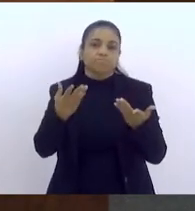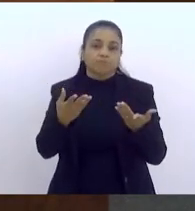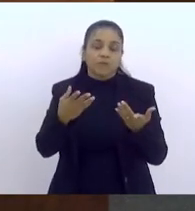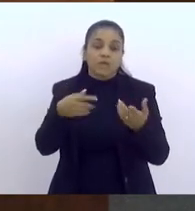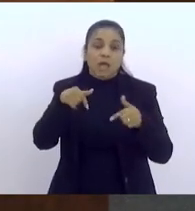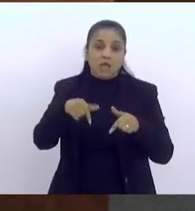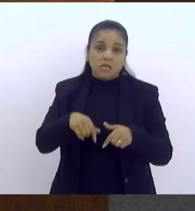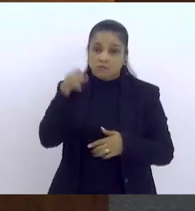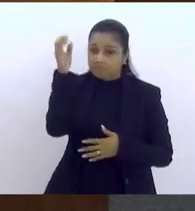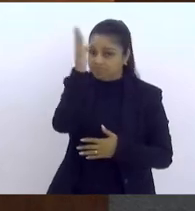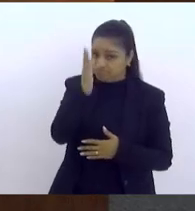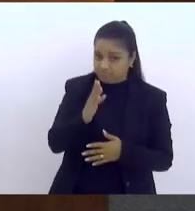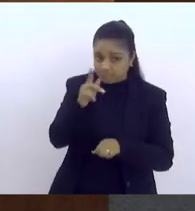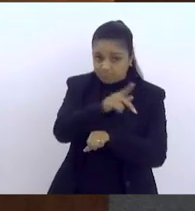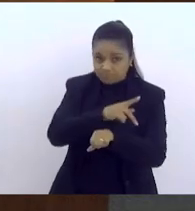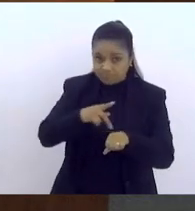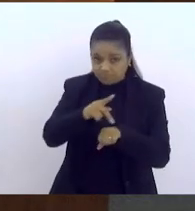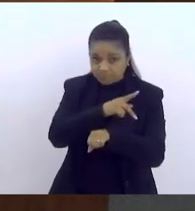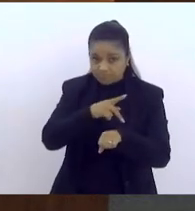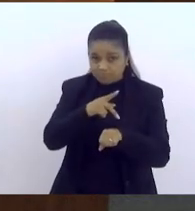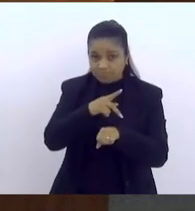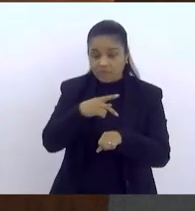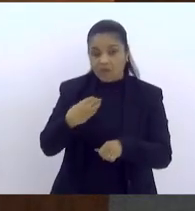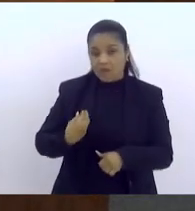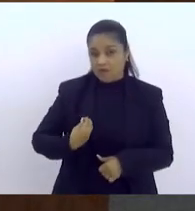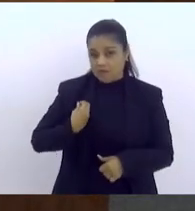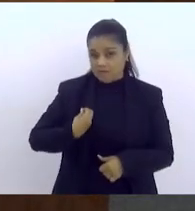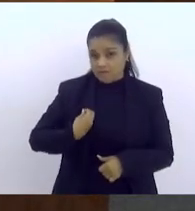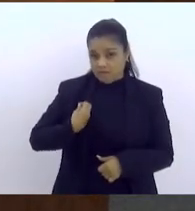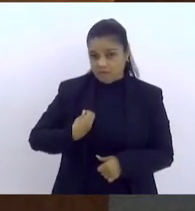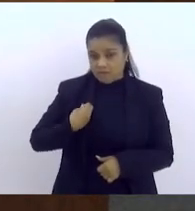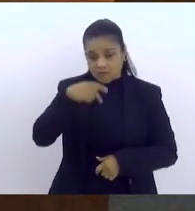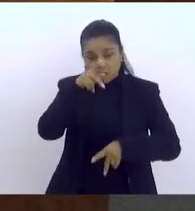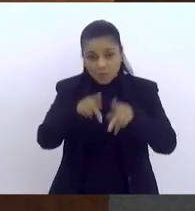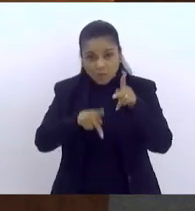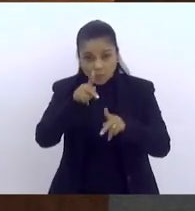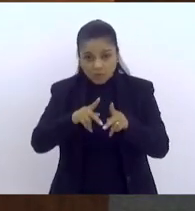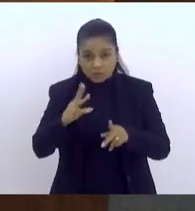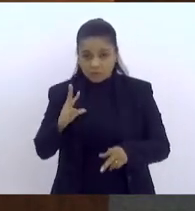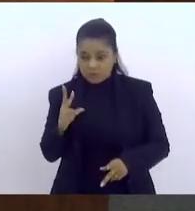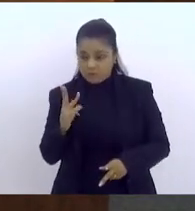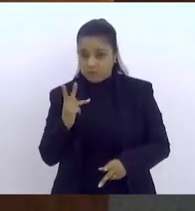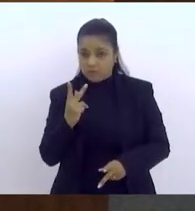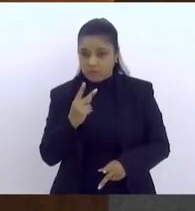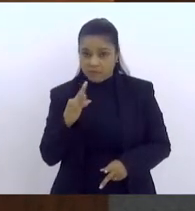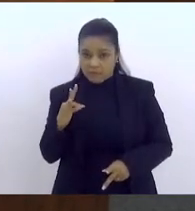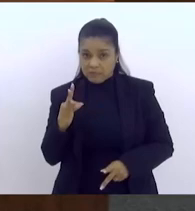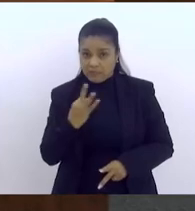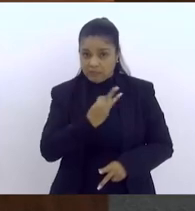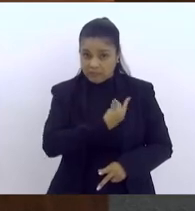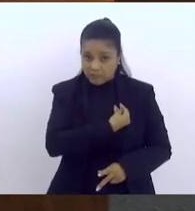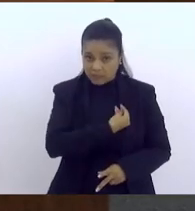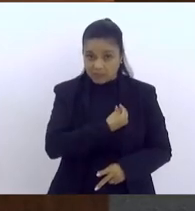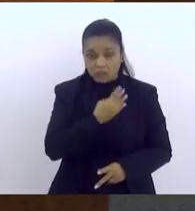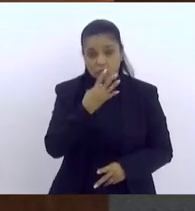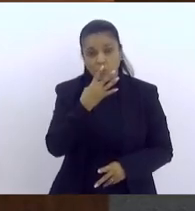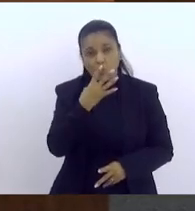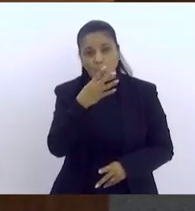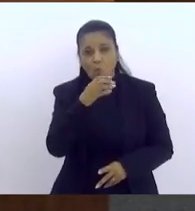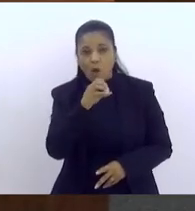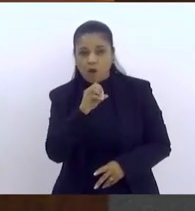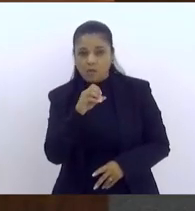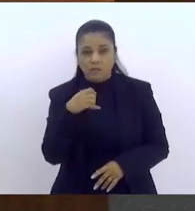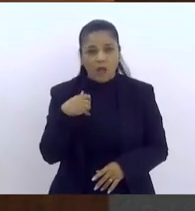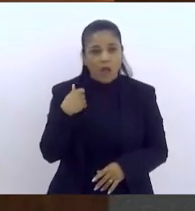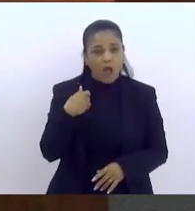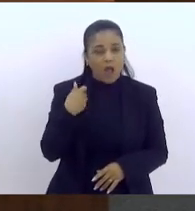em que a expectativa de vida da população trans é de menos de 40 anos,